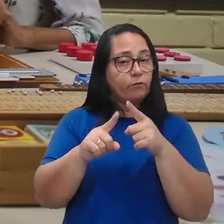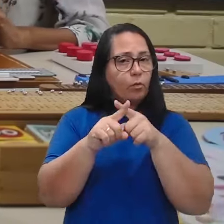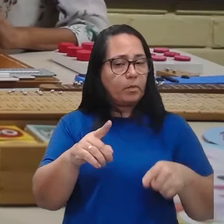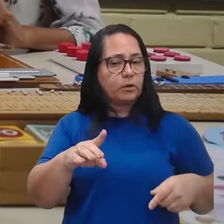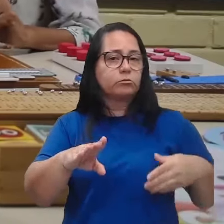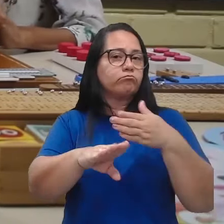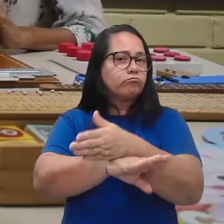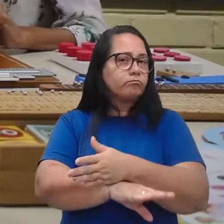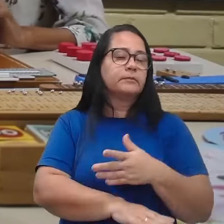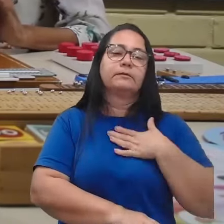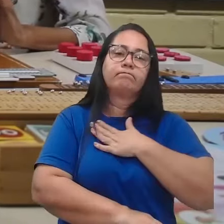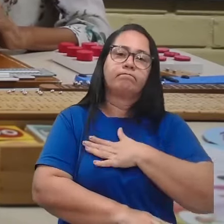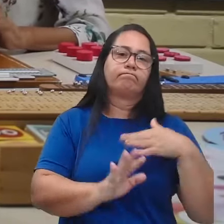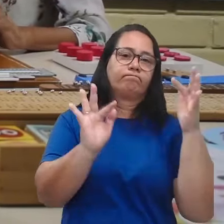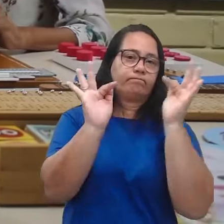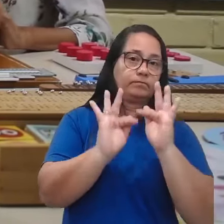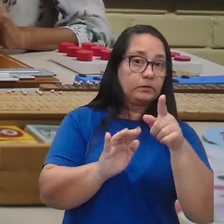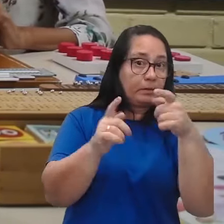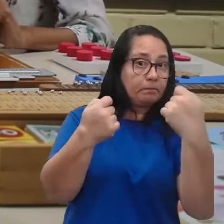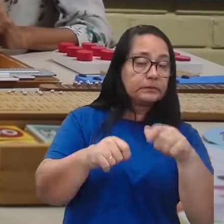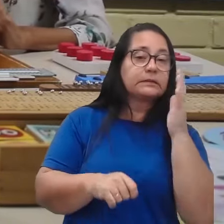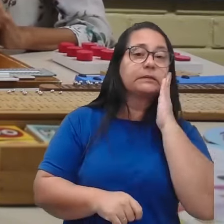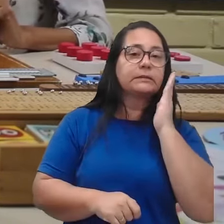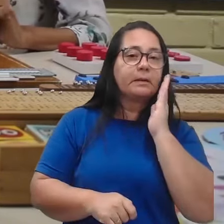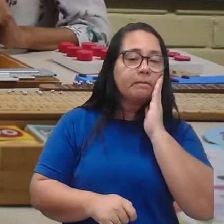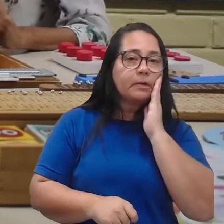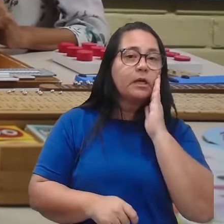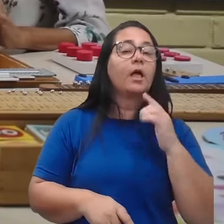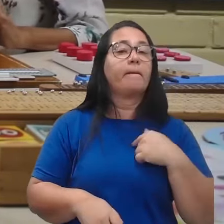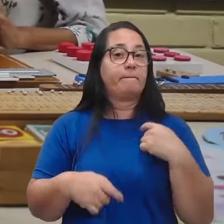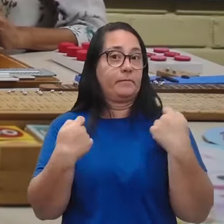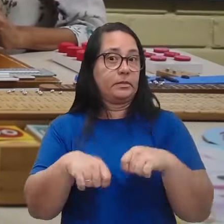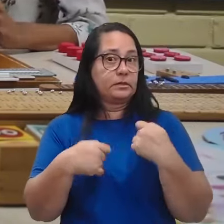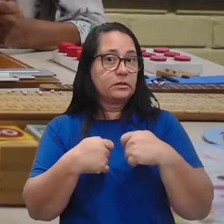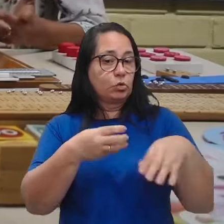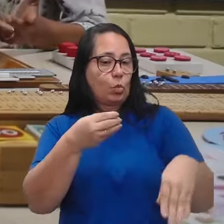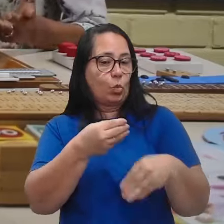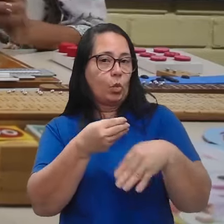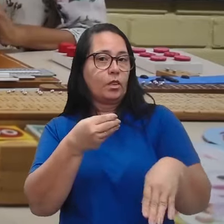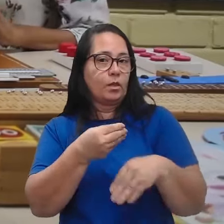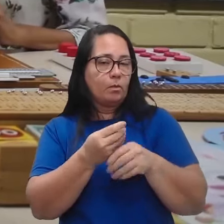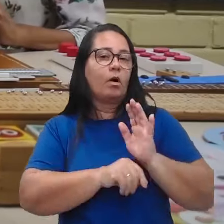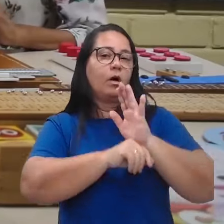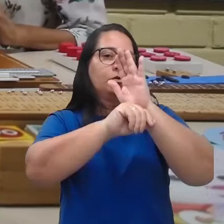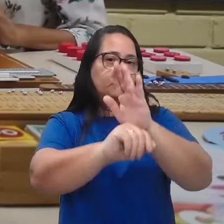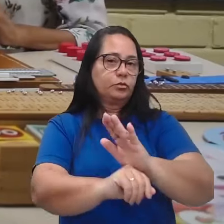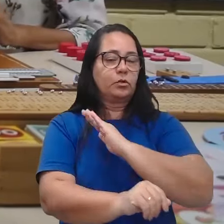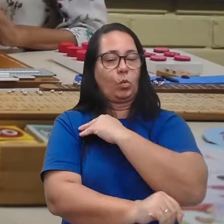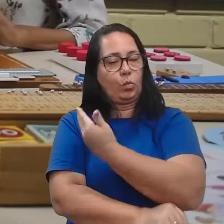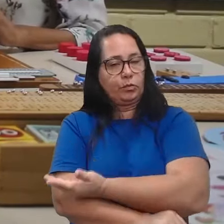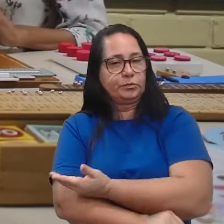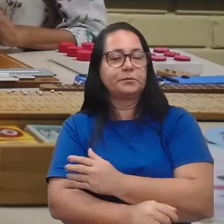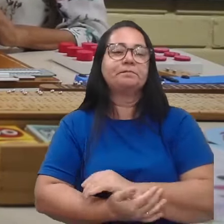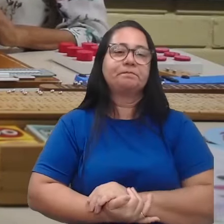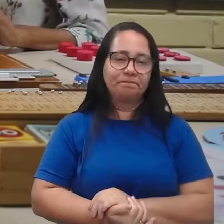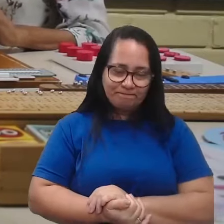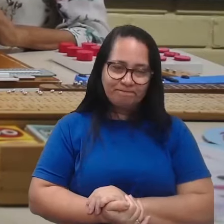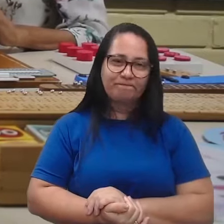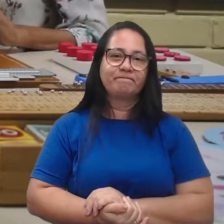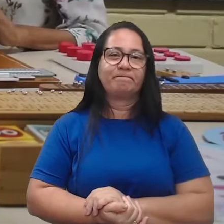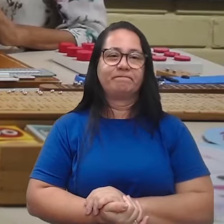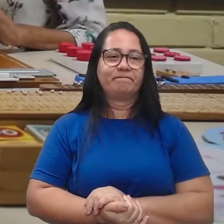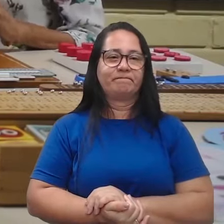são gratificantes. Você precisa saber, você precisa contribuir e contribuir com o outro. Faz o bem para